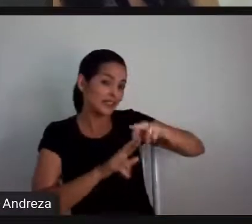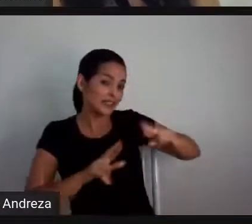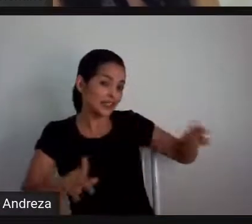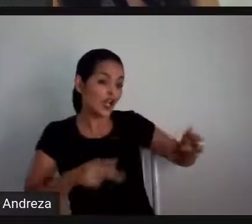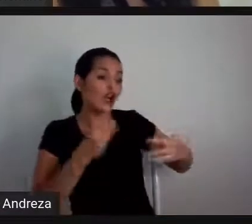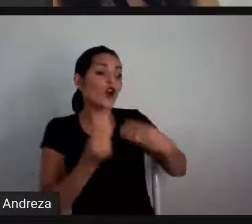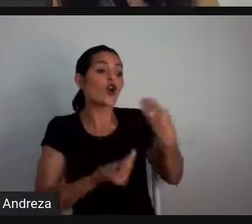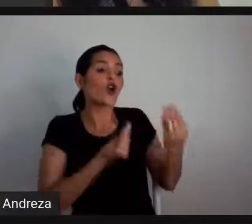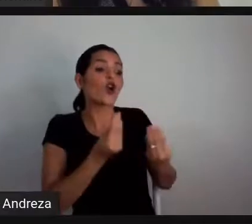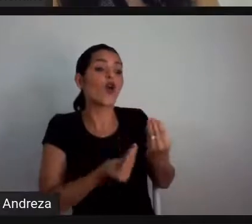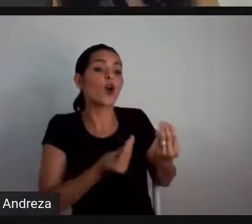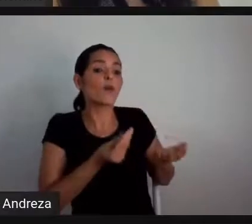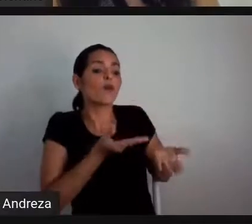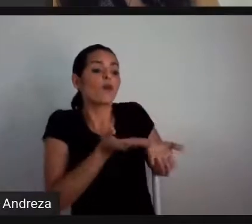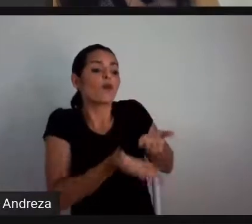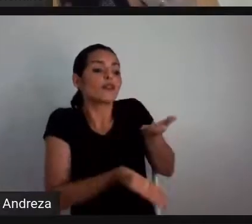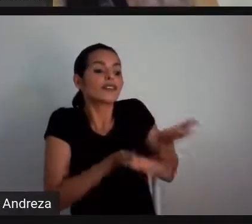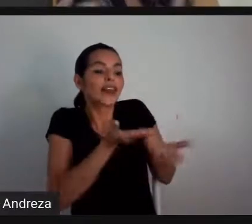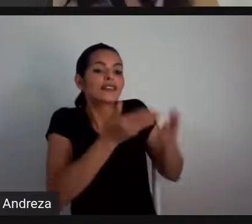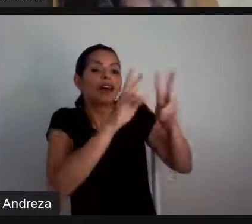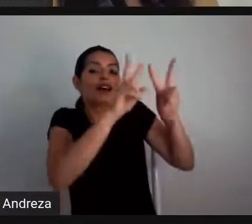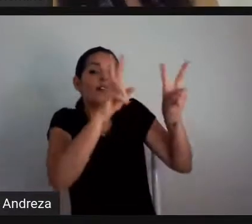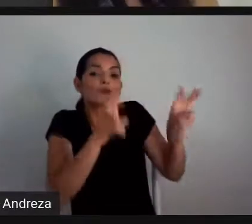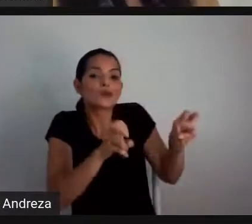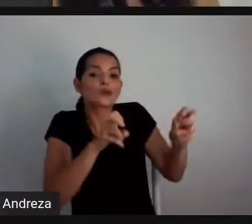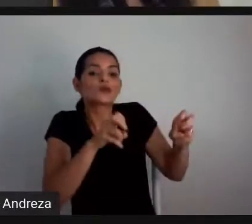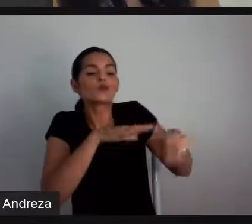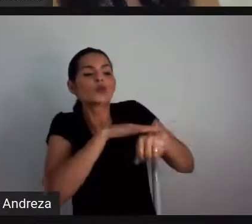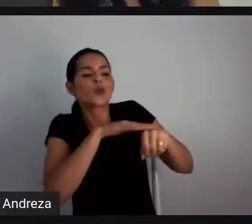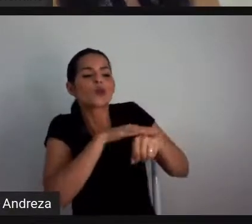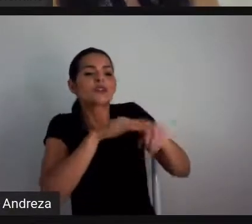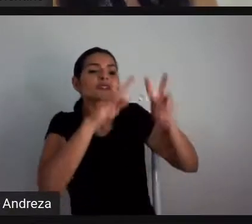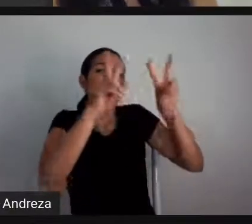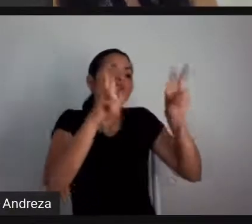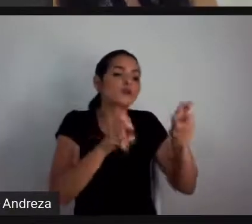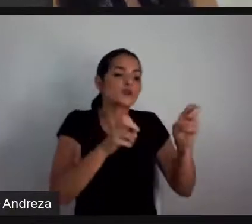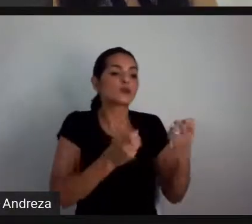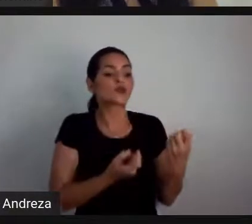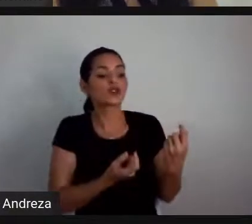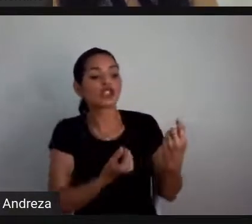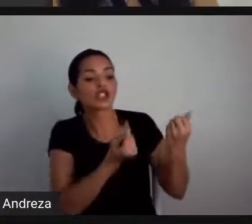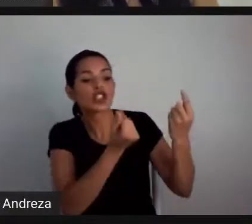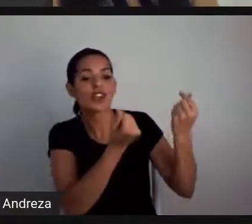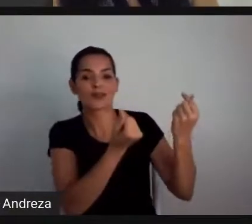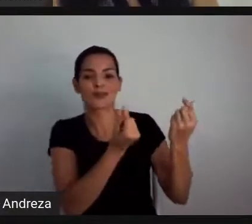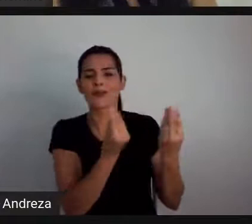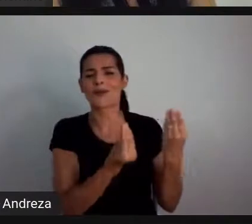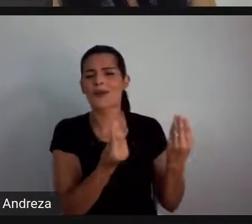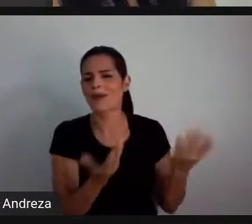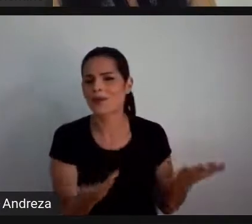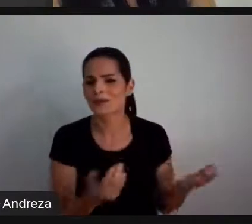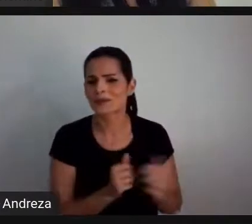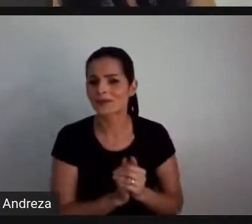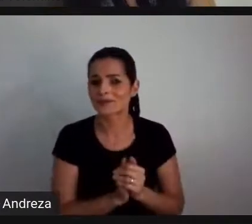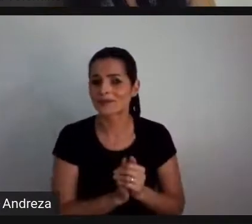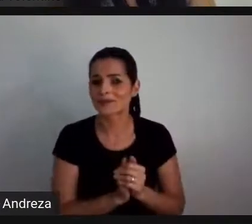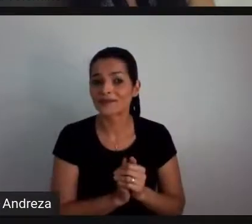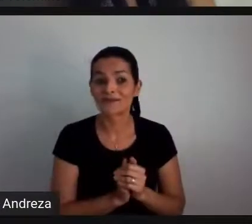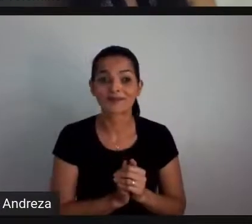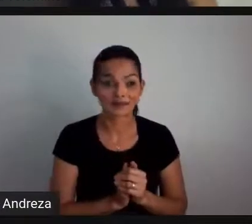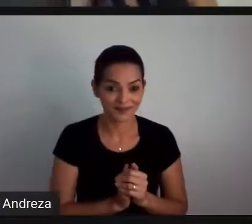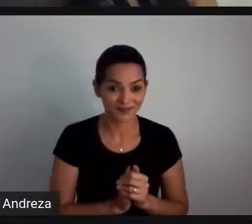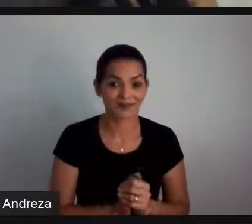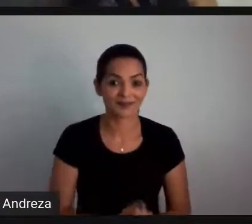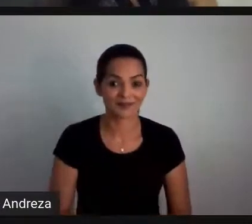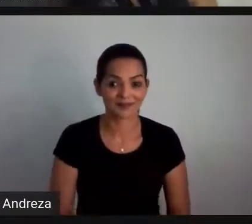seria uma forma, né, também o Paulo, se quiser contribuir também, respondendo essa pergunta, tá bom, gente?